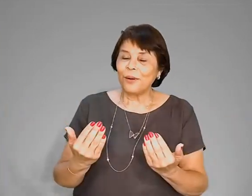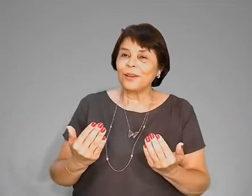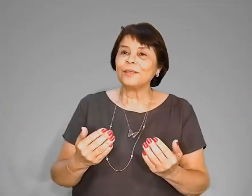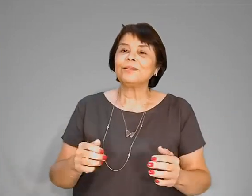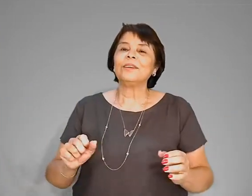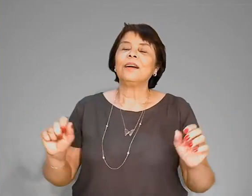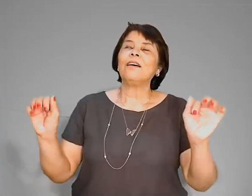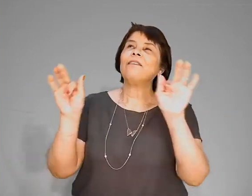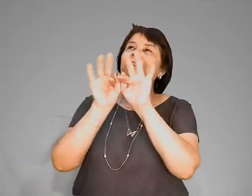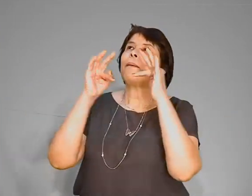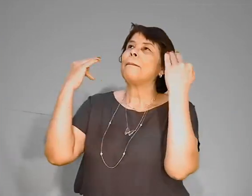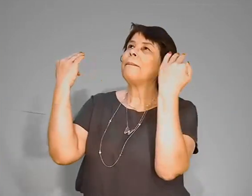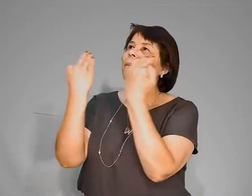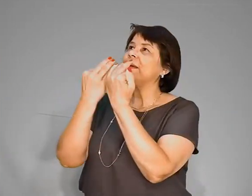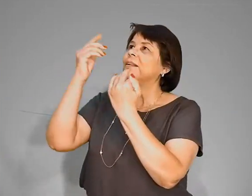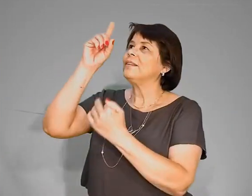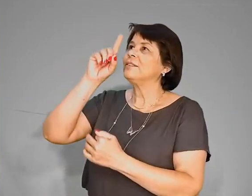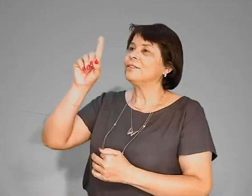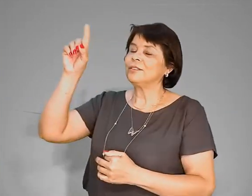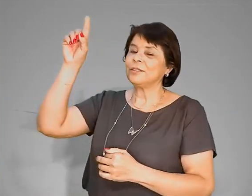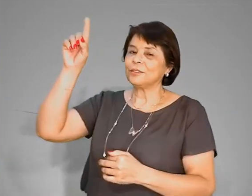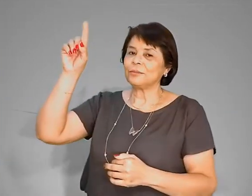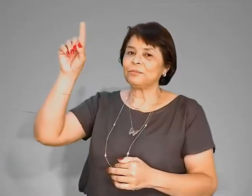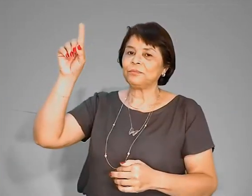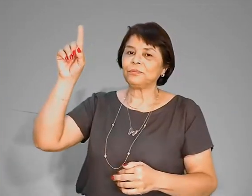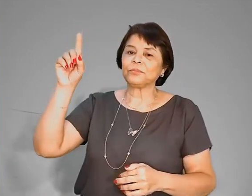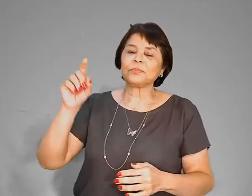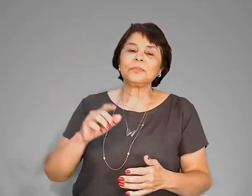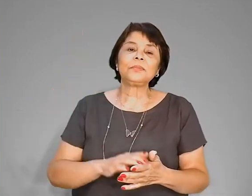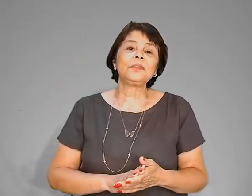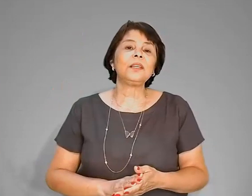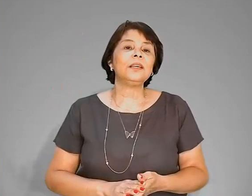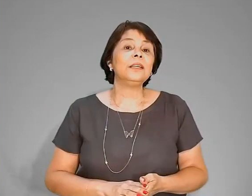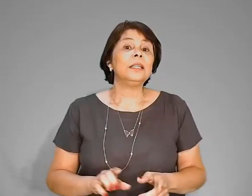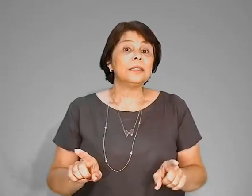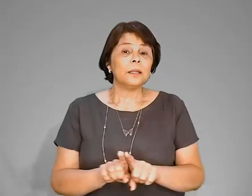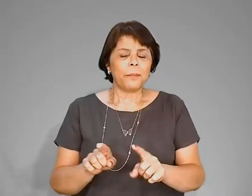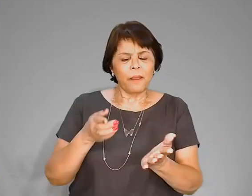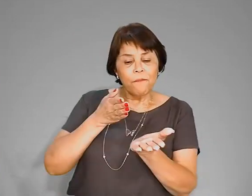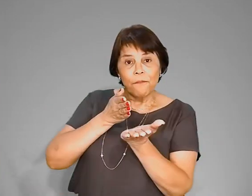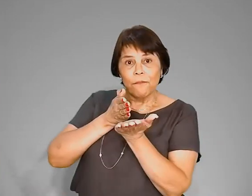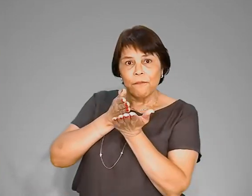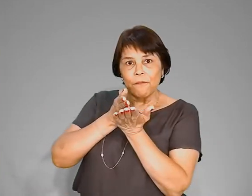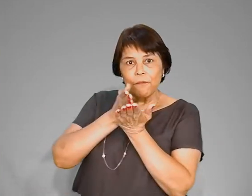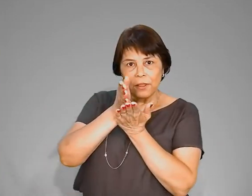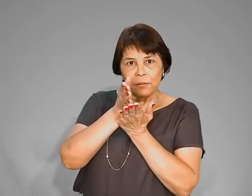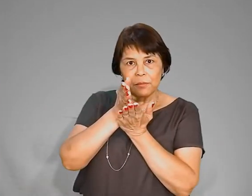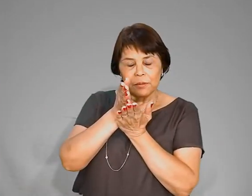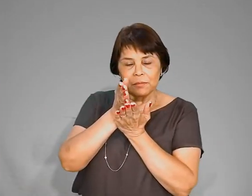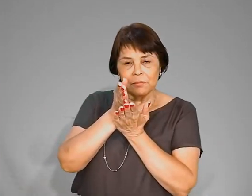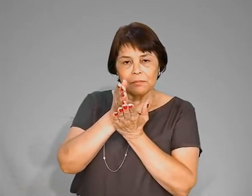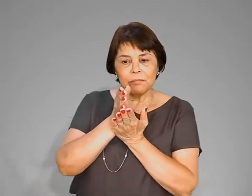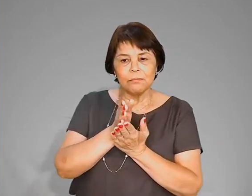Deus. Olha o que ele diz mais: edificados, construídos,